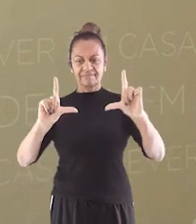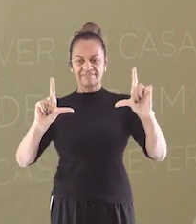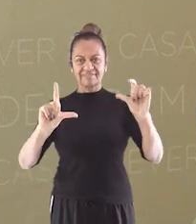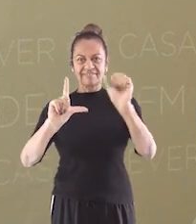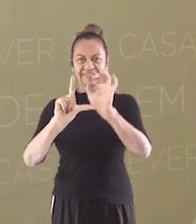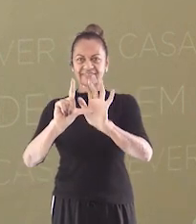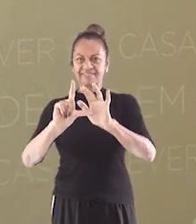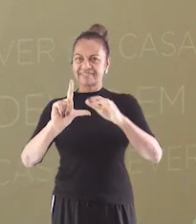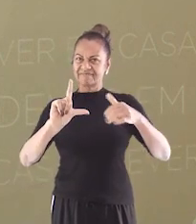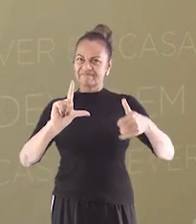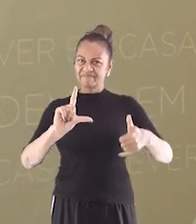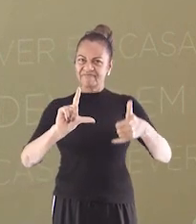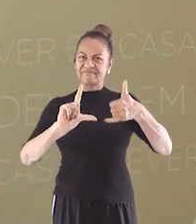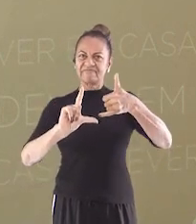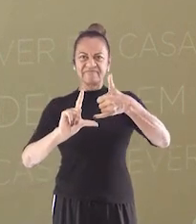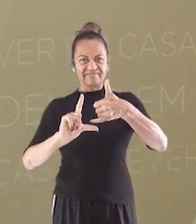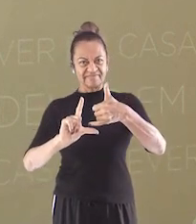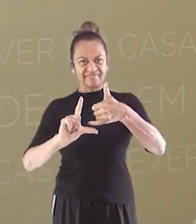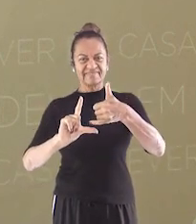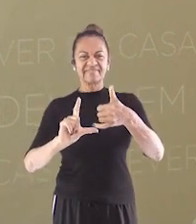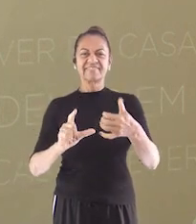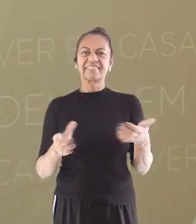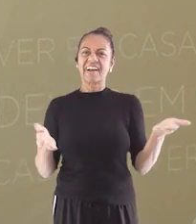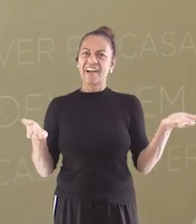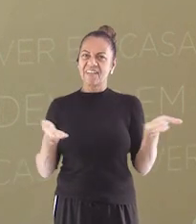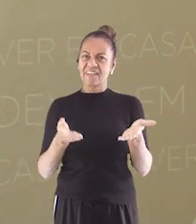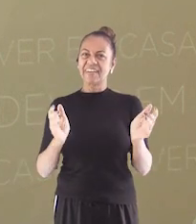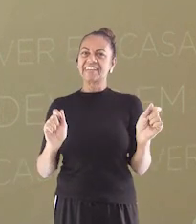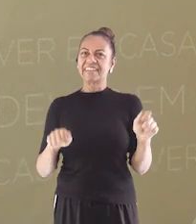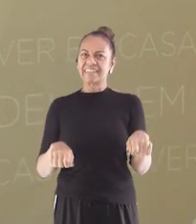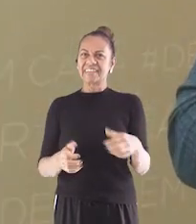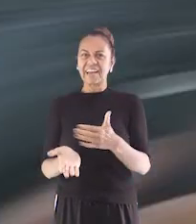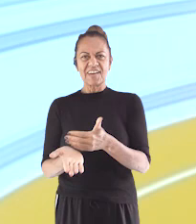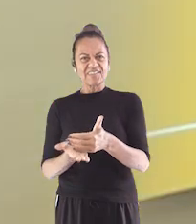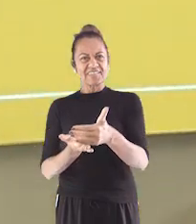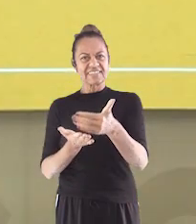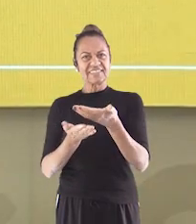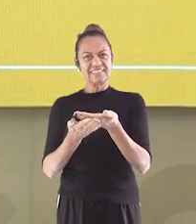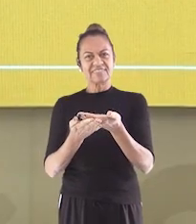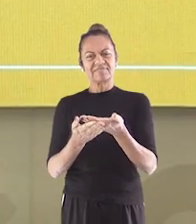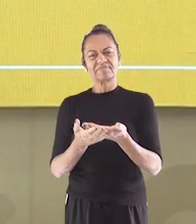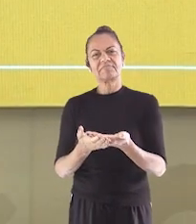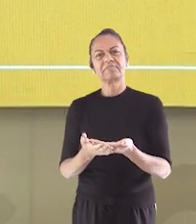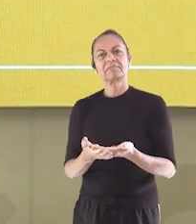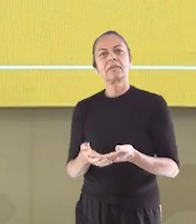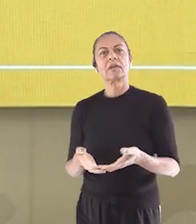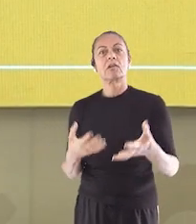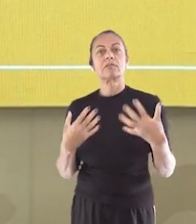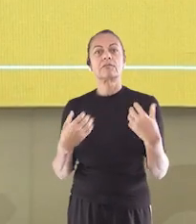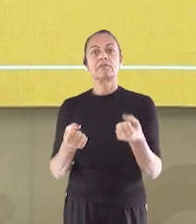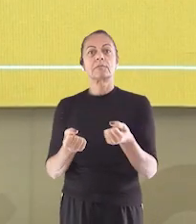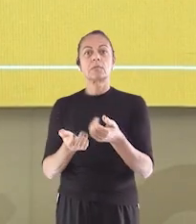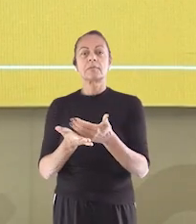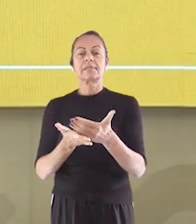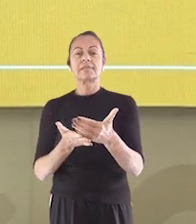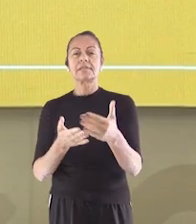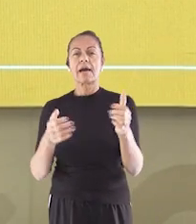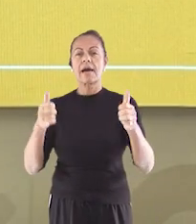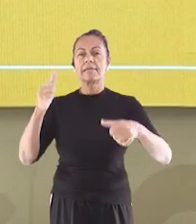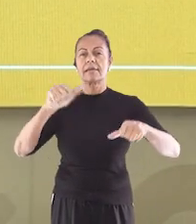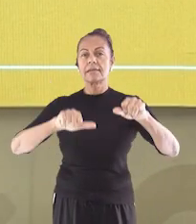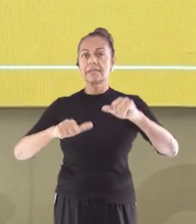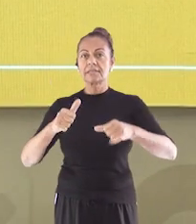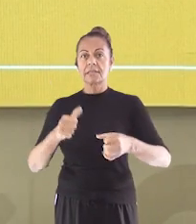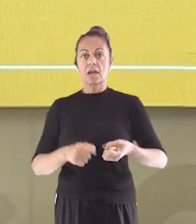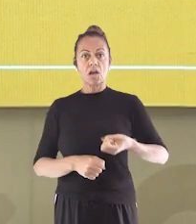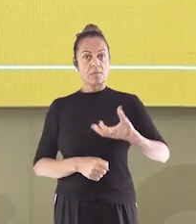sua presença. Agora sim, podemos começar a nossa aula. Vamos começar a nossa aula analisando